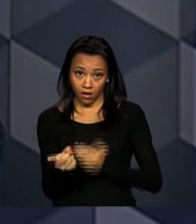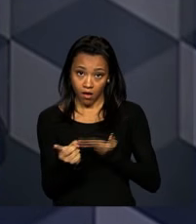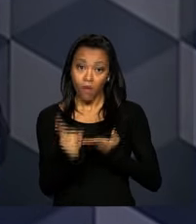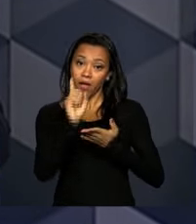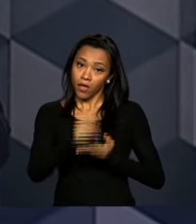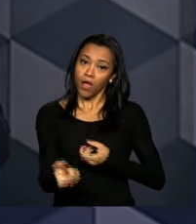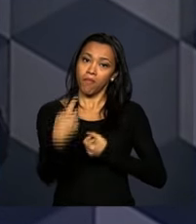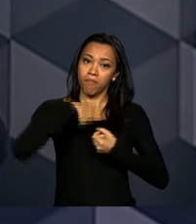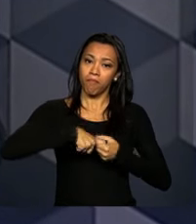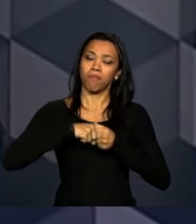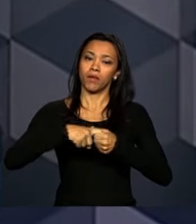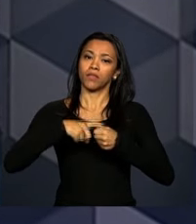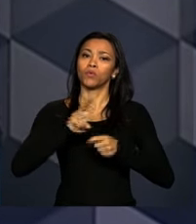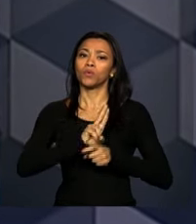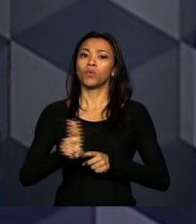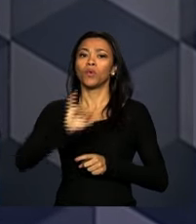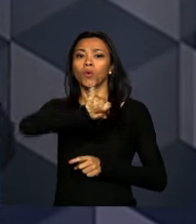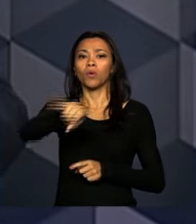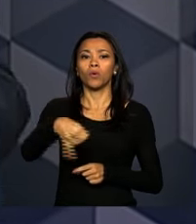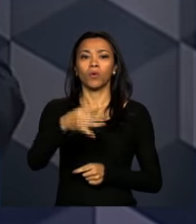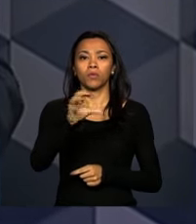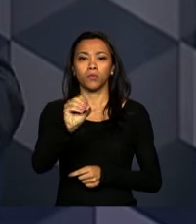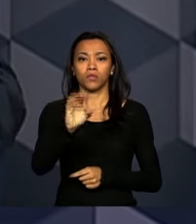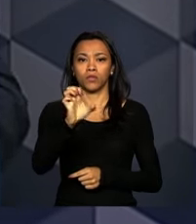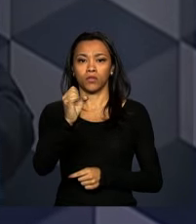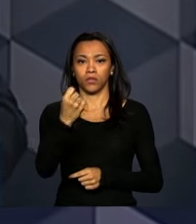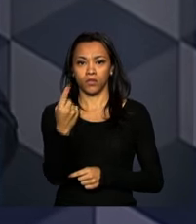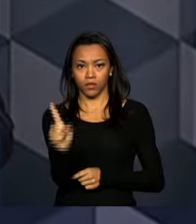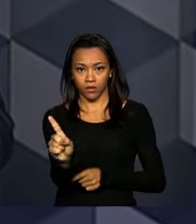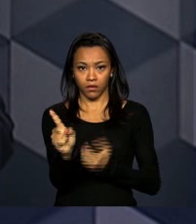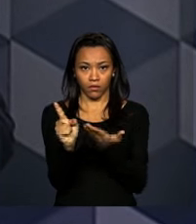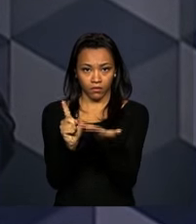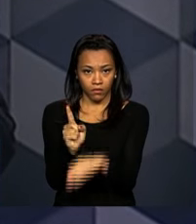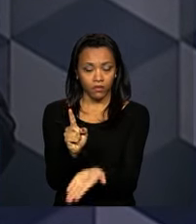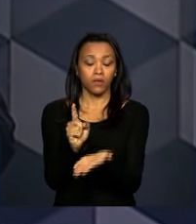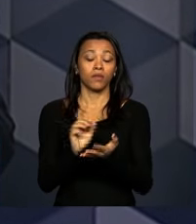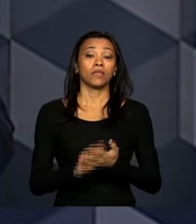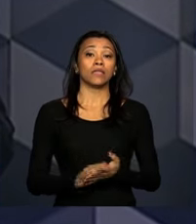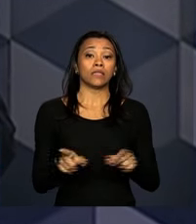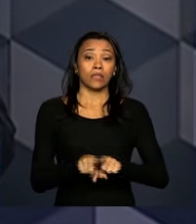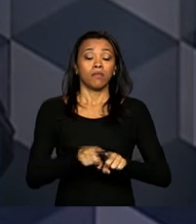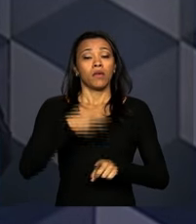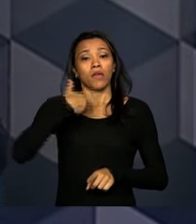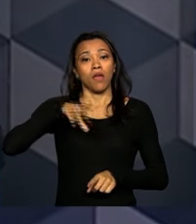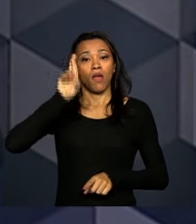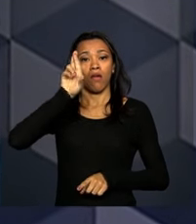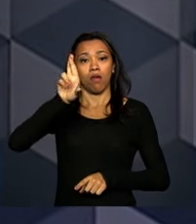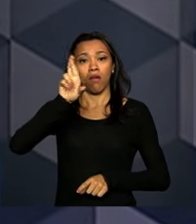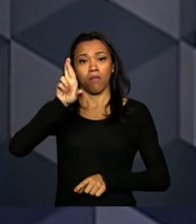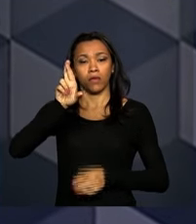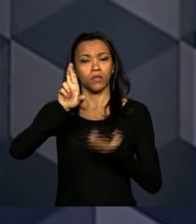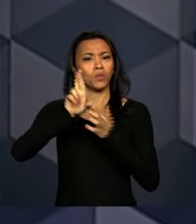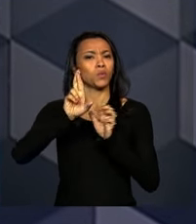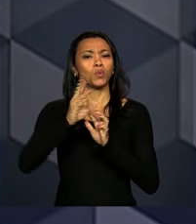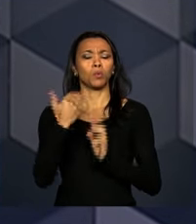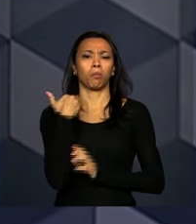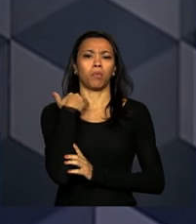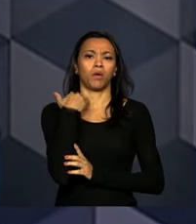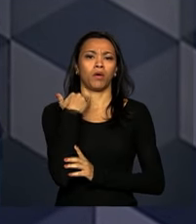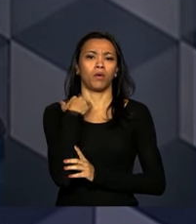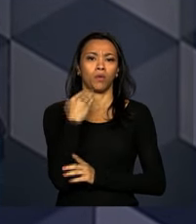parceiro, José Caetano Minchilo. O representante do Banco Central do